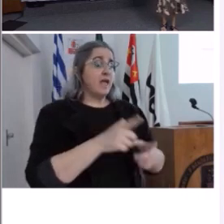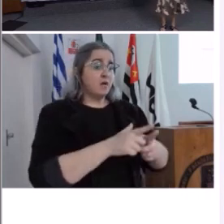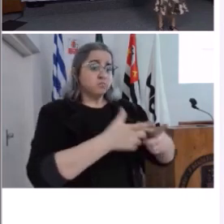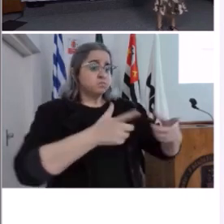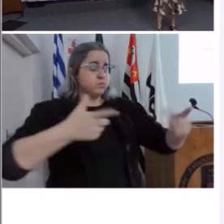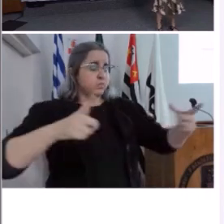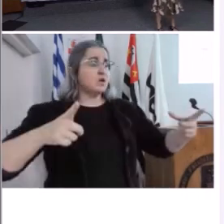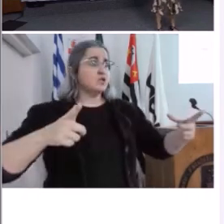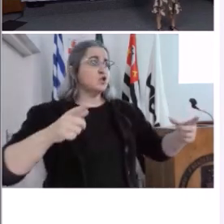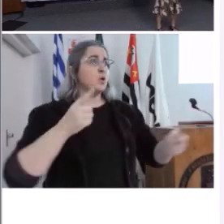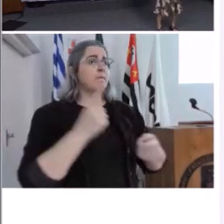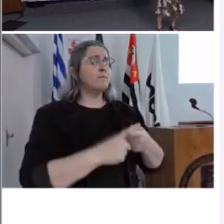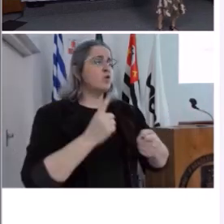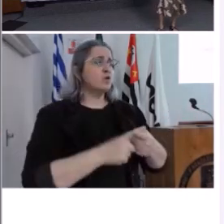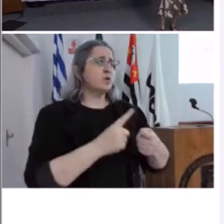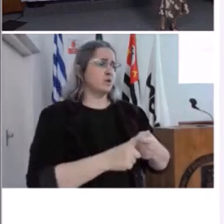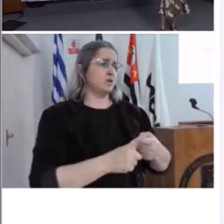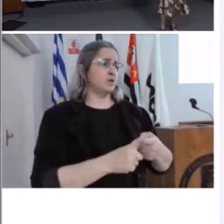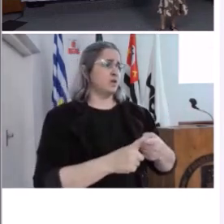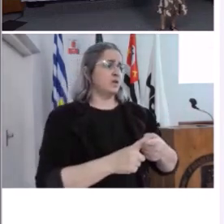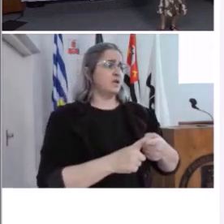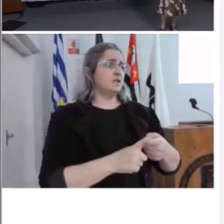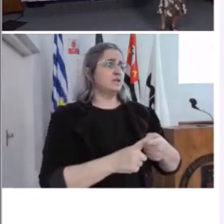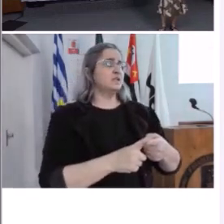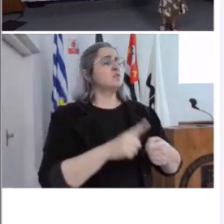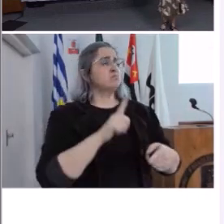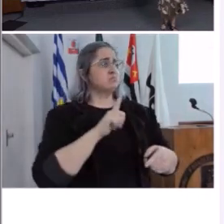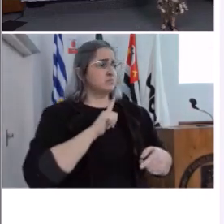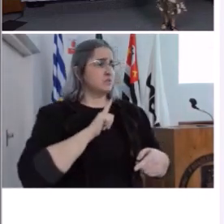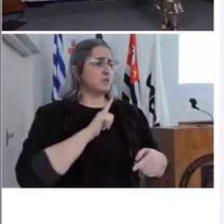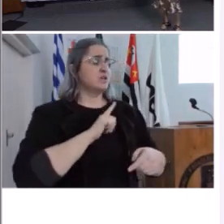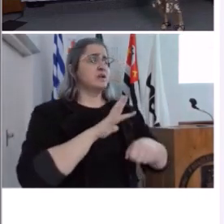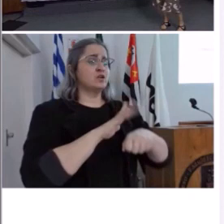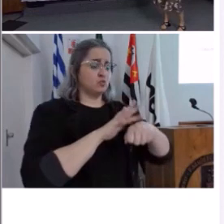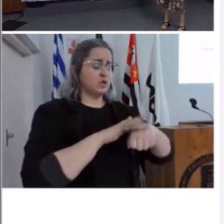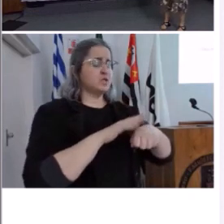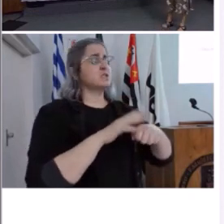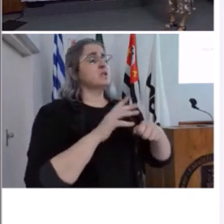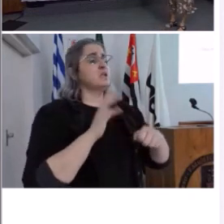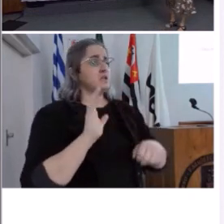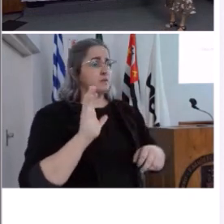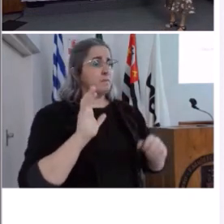mínimo, ela acaba abraçando uma das comorbidades dessas manifestações, tá?